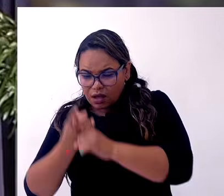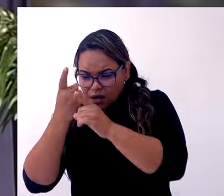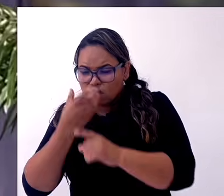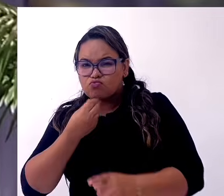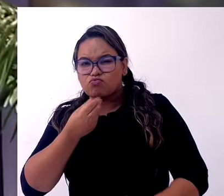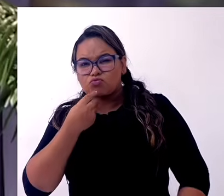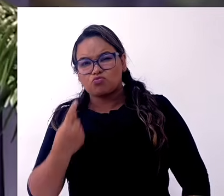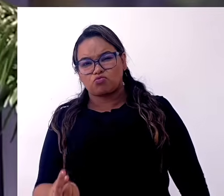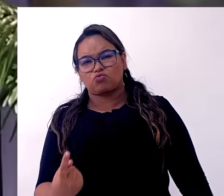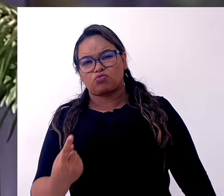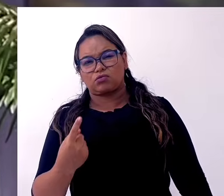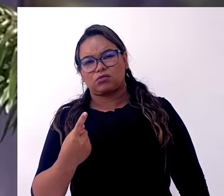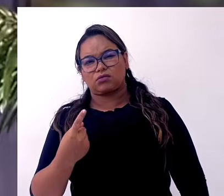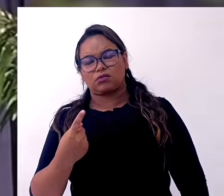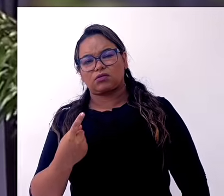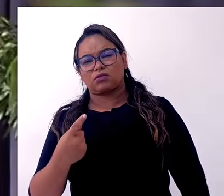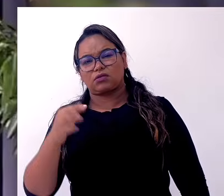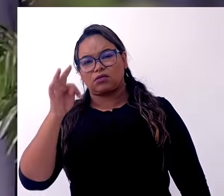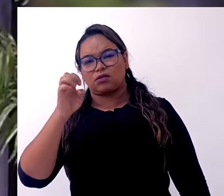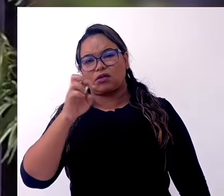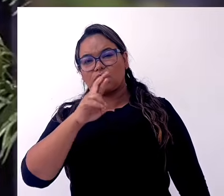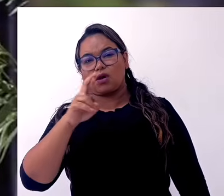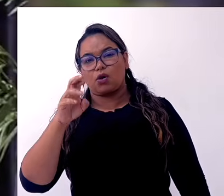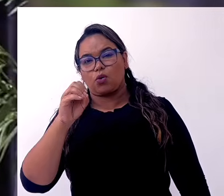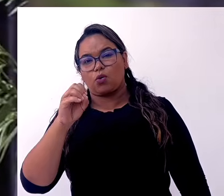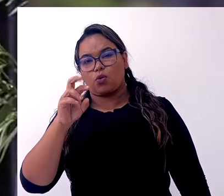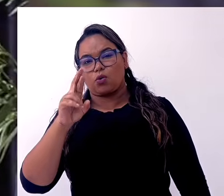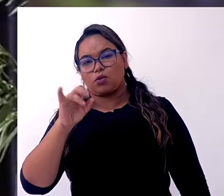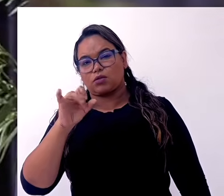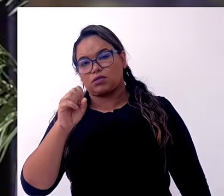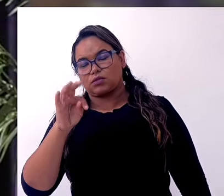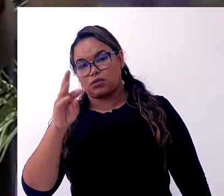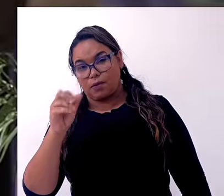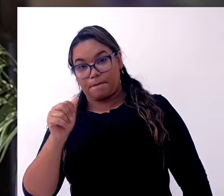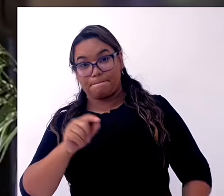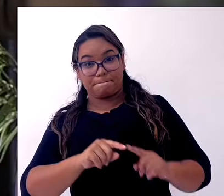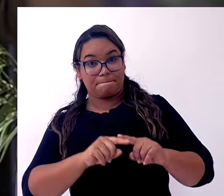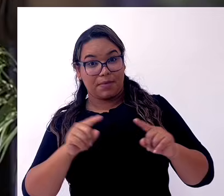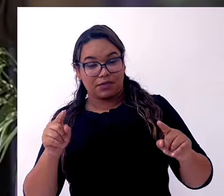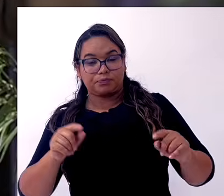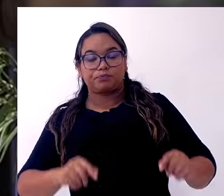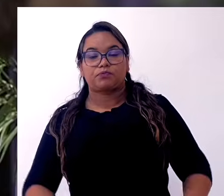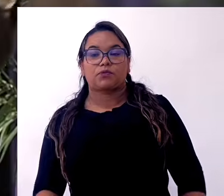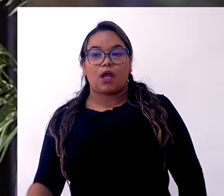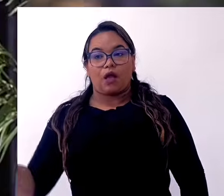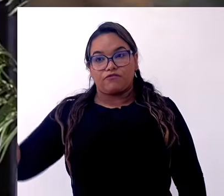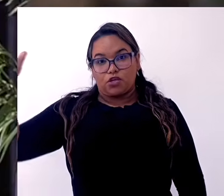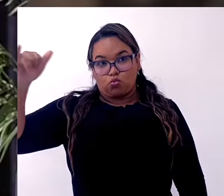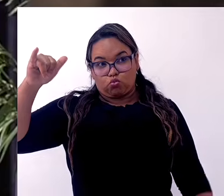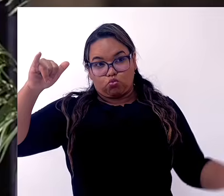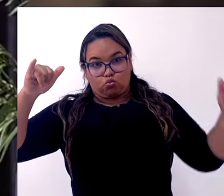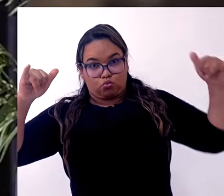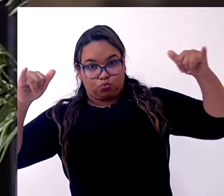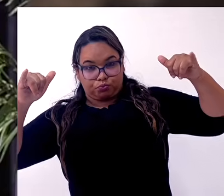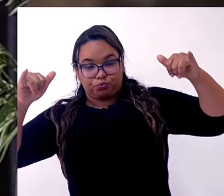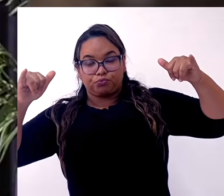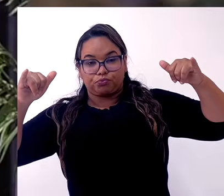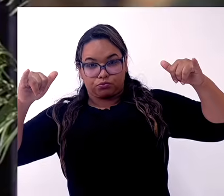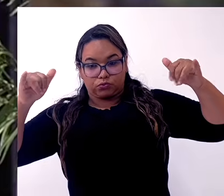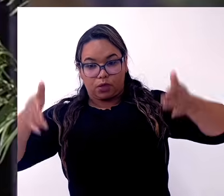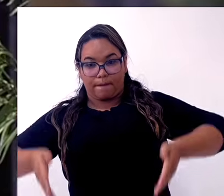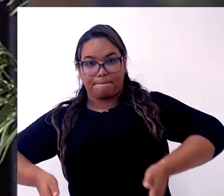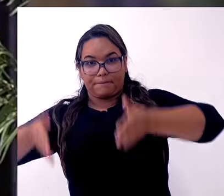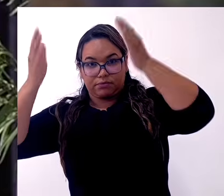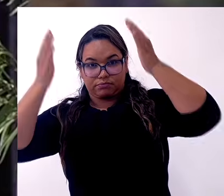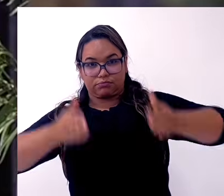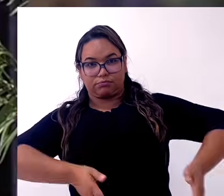poderiam saber que havia terroristas árabes lá? Porque havia um passaporte. Nada mais sobreviveu ao acidente